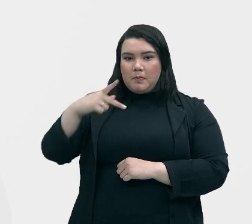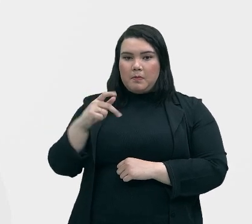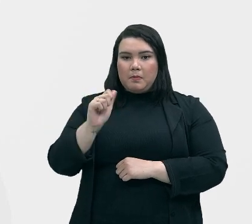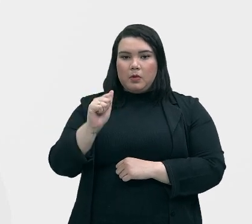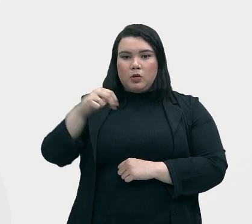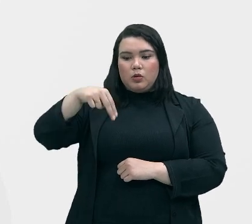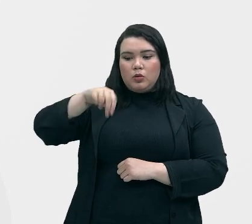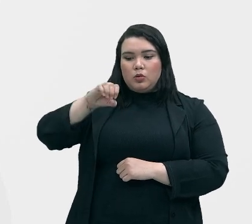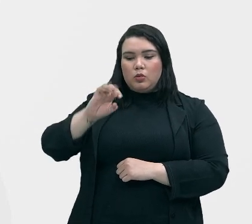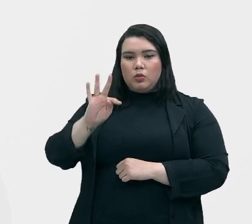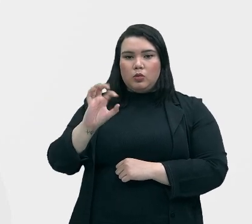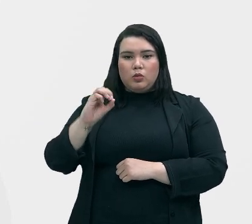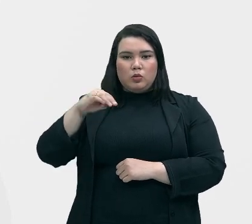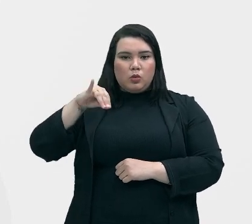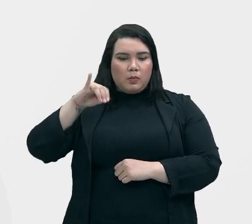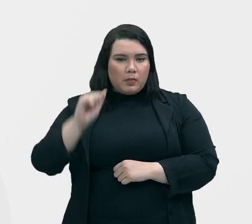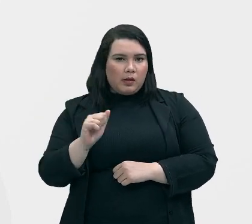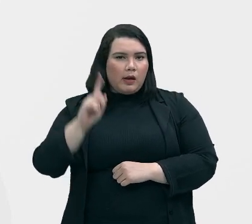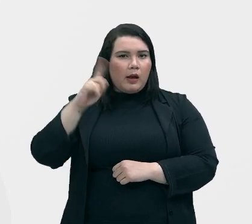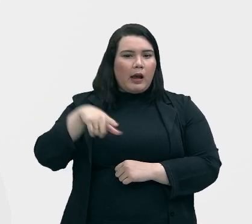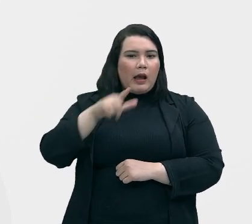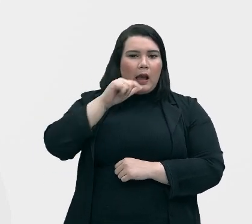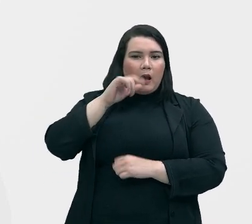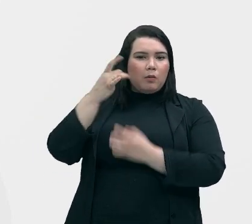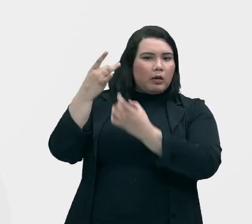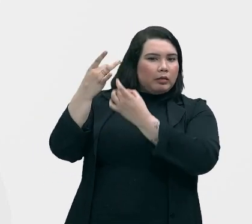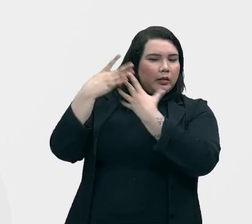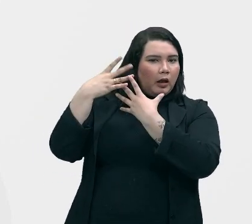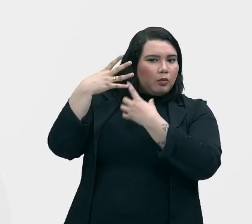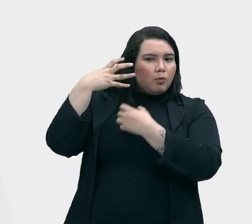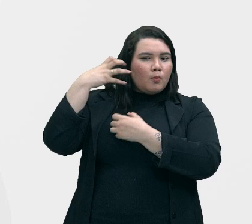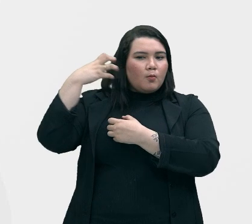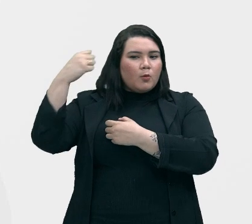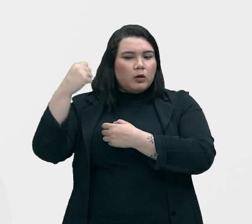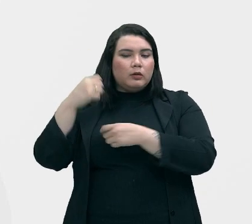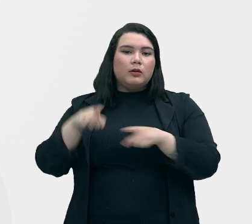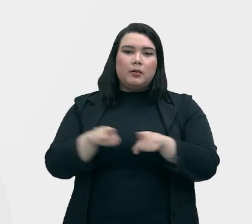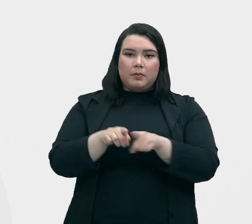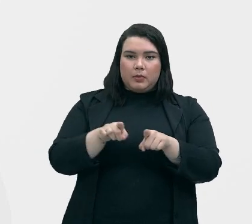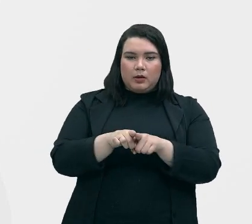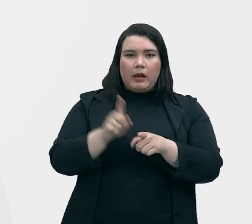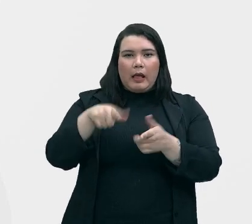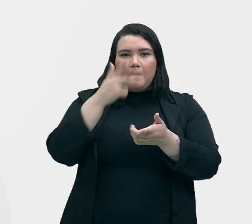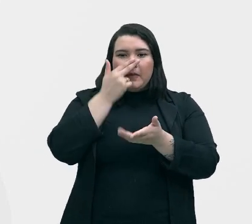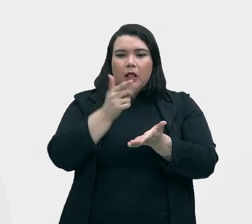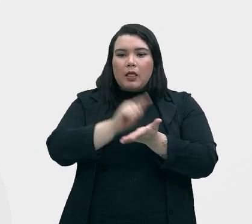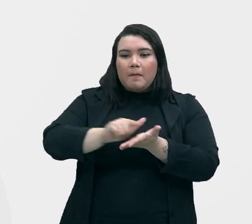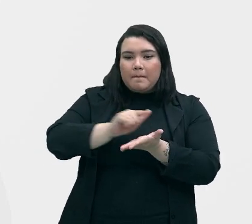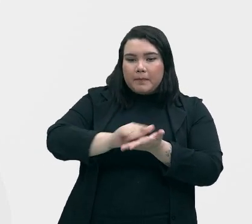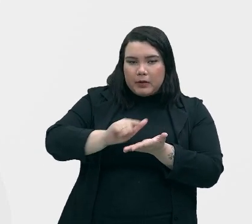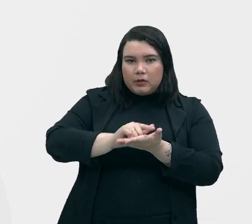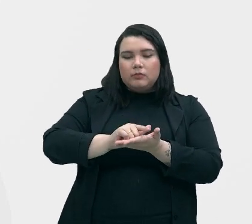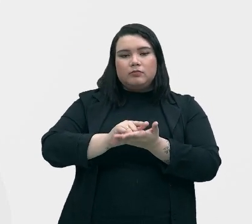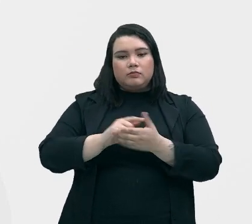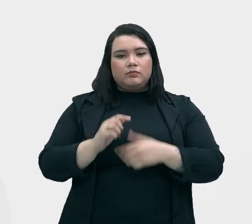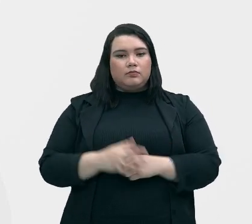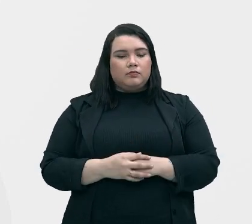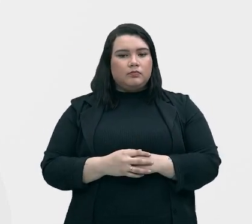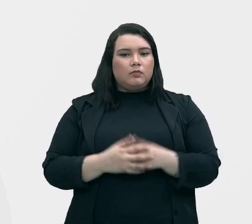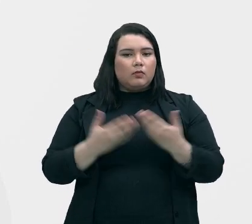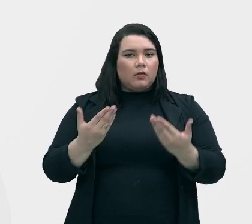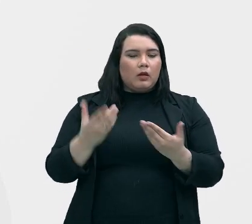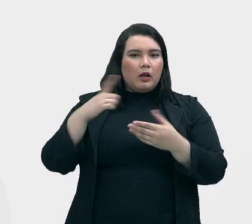timpanotomia, retirada do líquido acumulado no tímpano, também pode ser feita. É um procedimento, né? O que acontece? O tímpano é